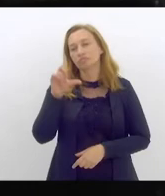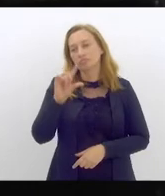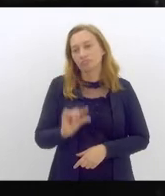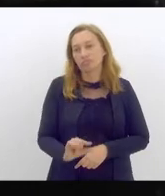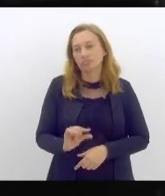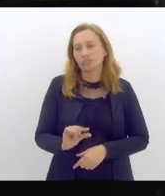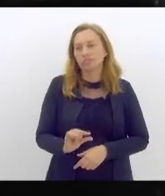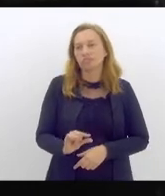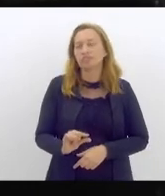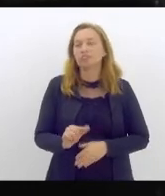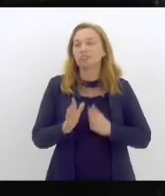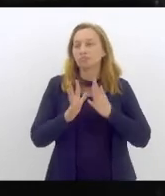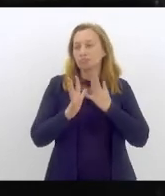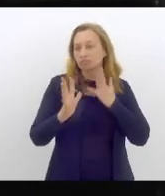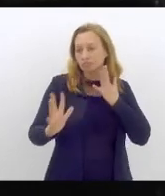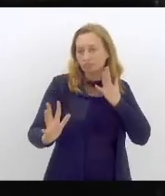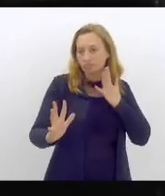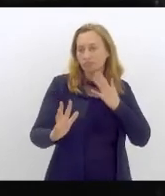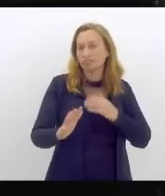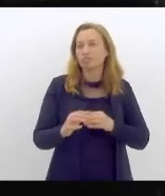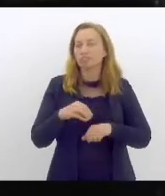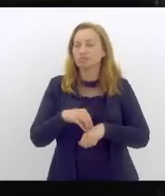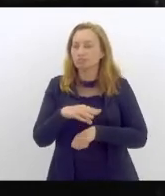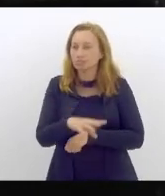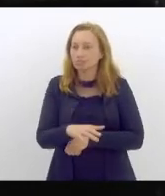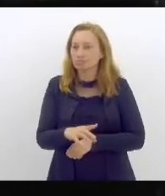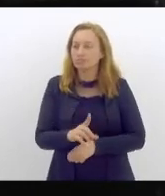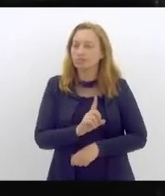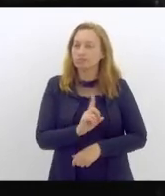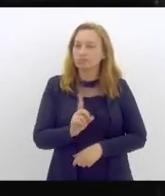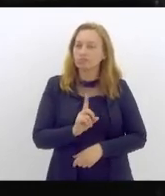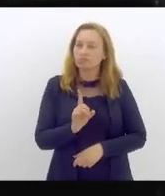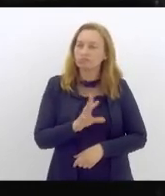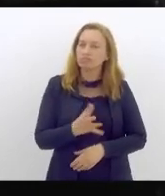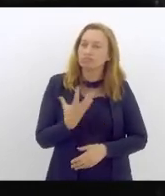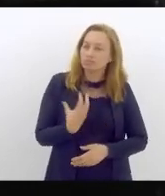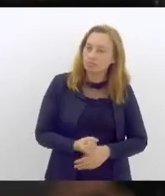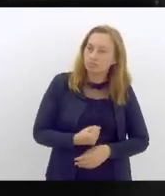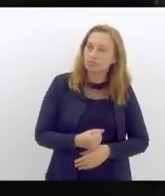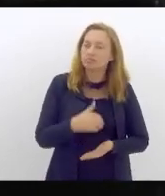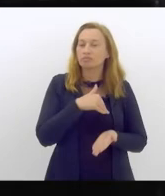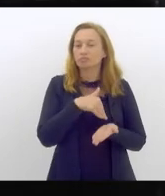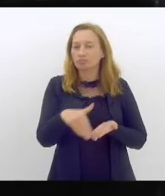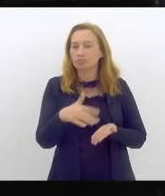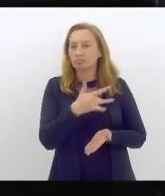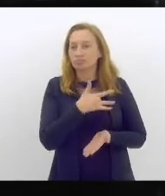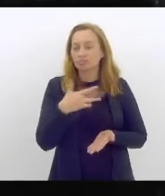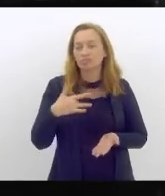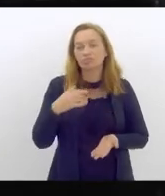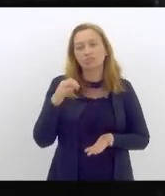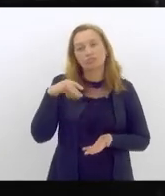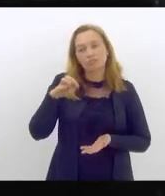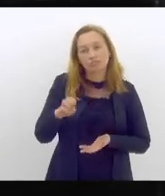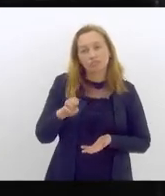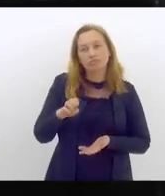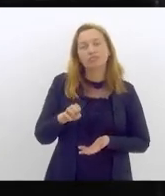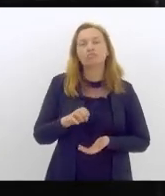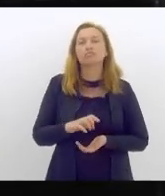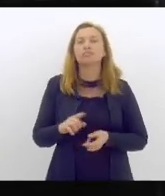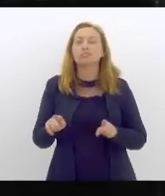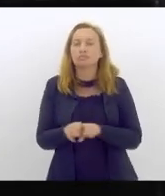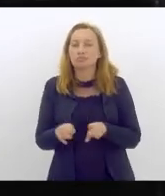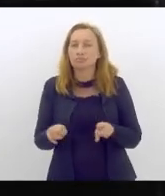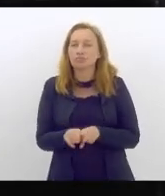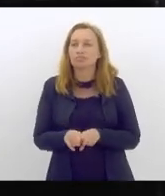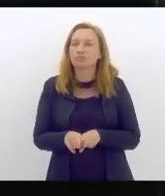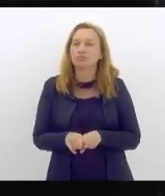das filas e essa indicação não só foi acatada pelo secretário Alexandre kiepe como